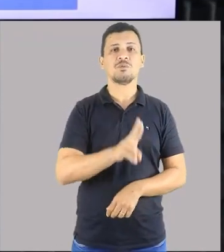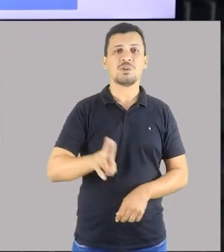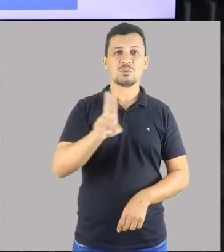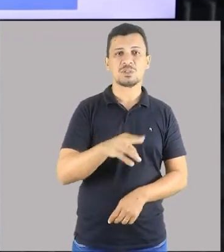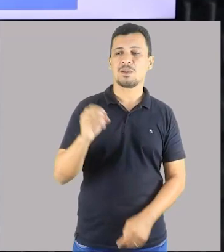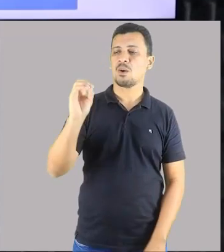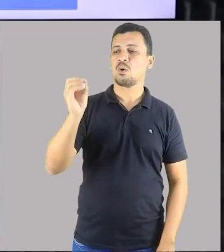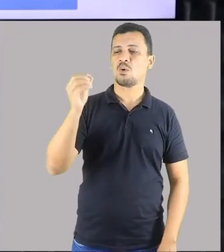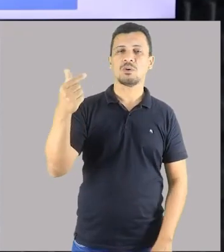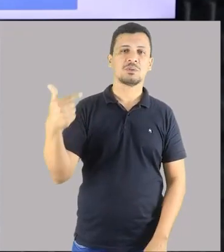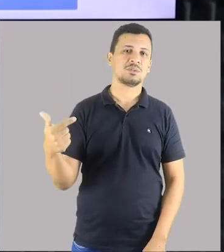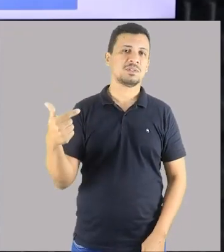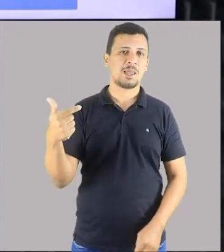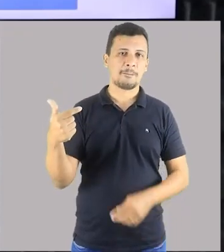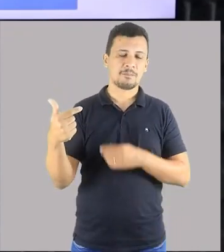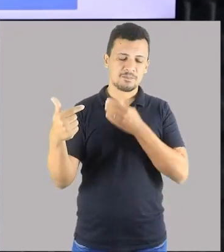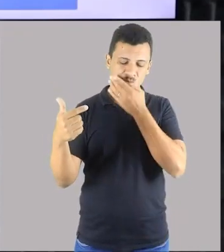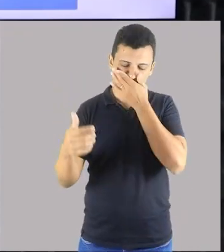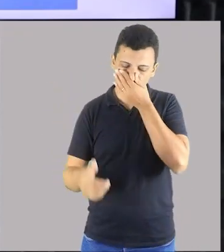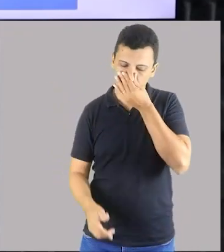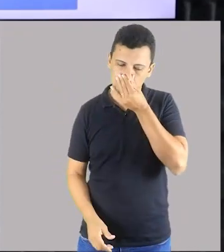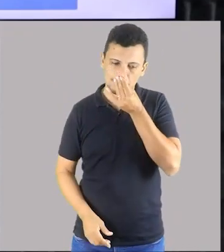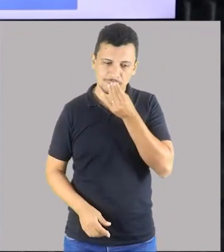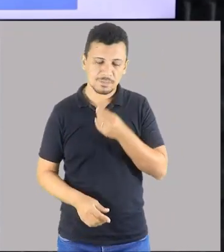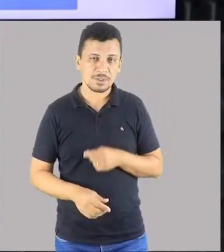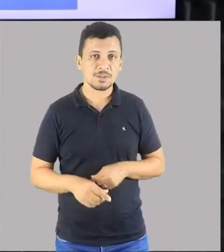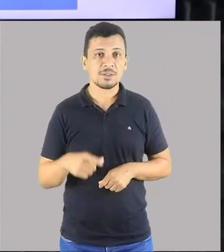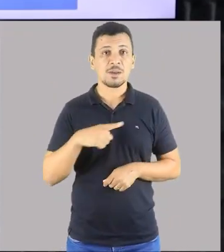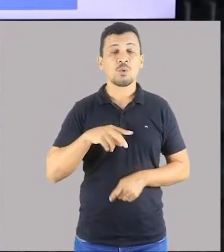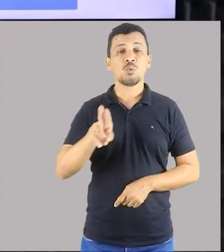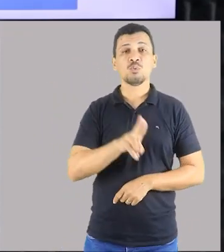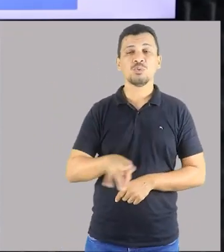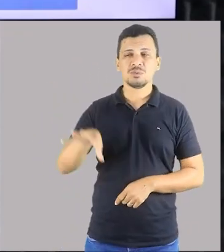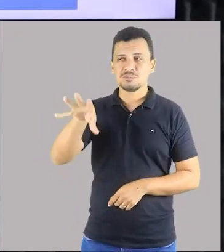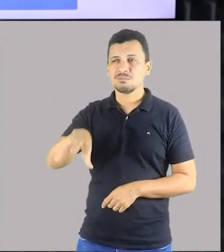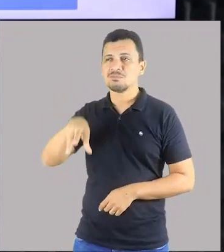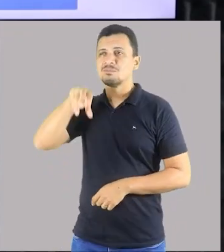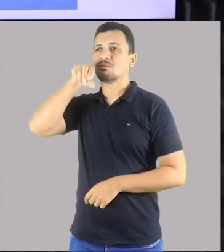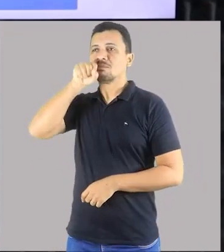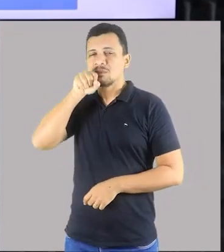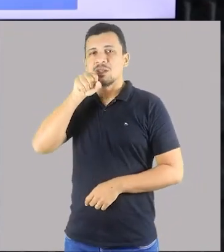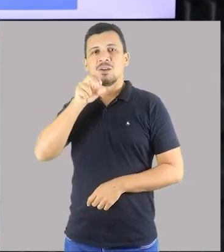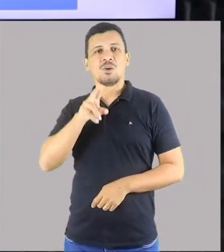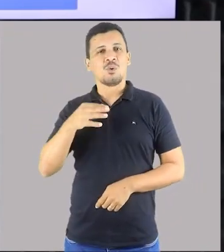porque necessita da captação, utilização,